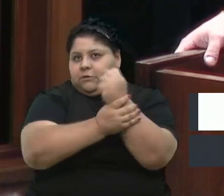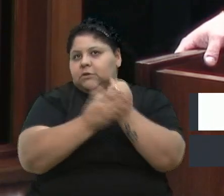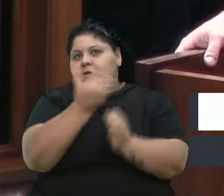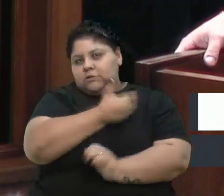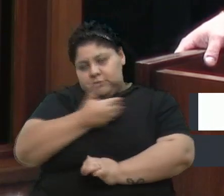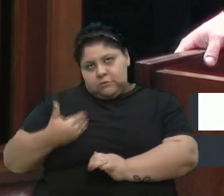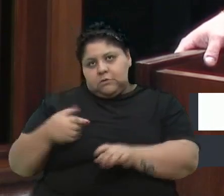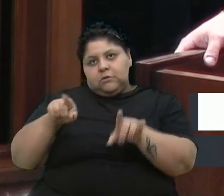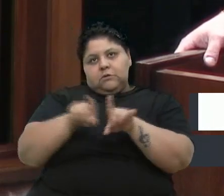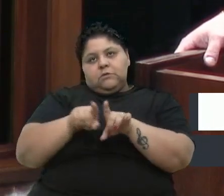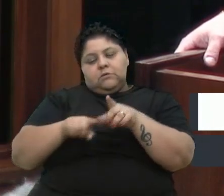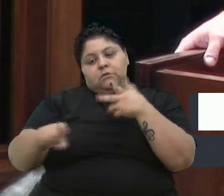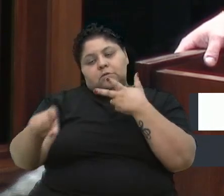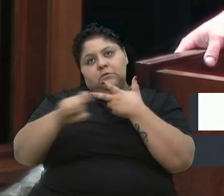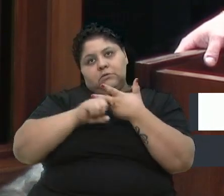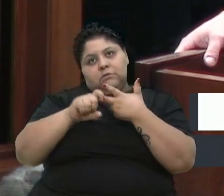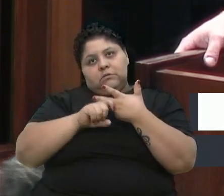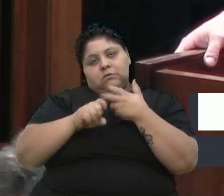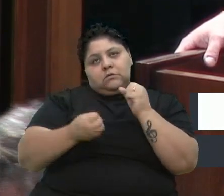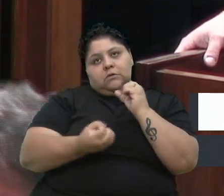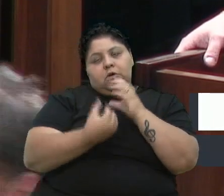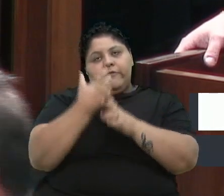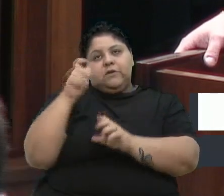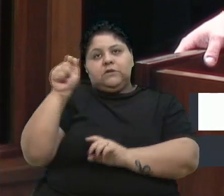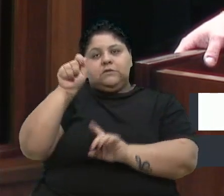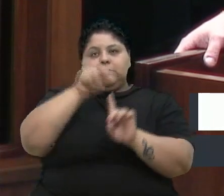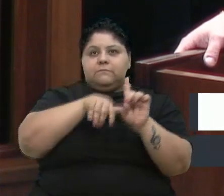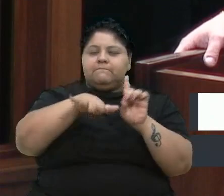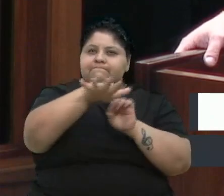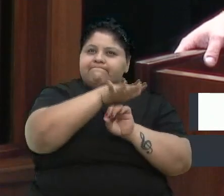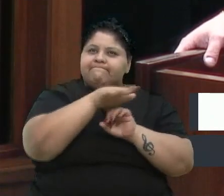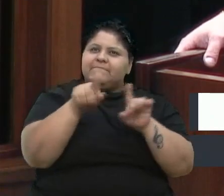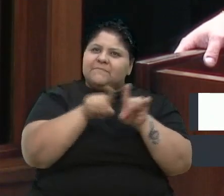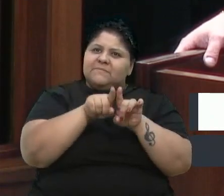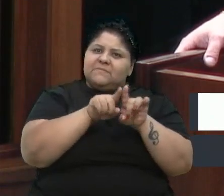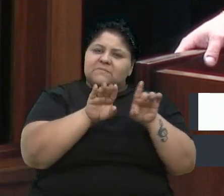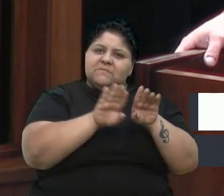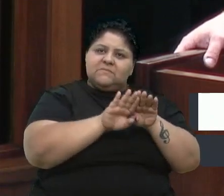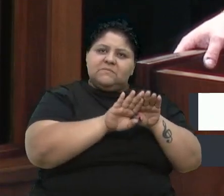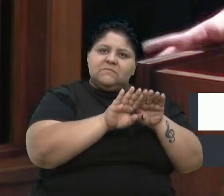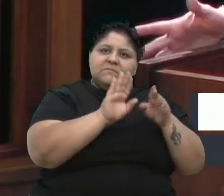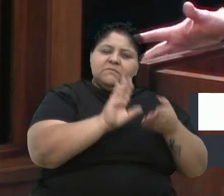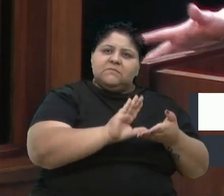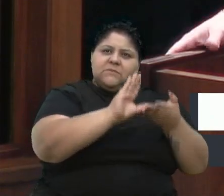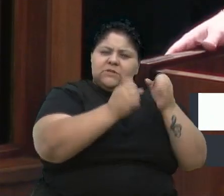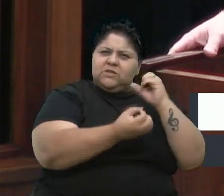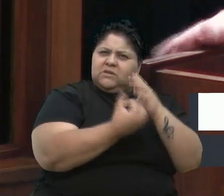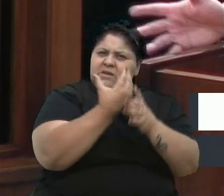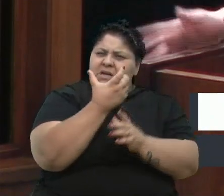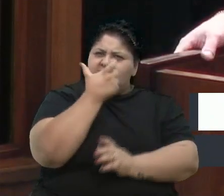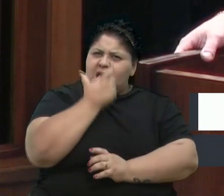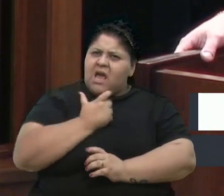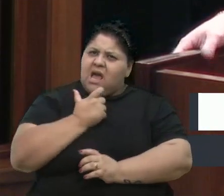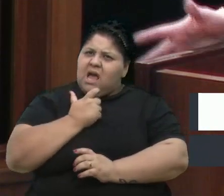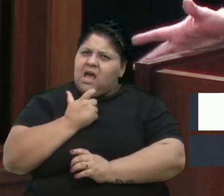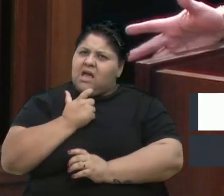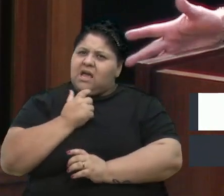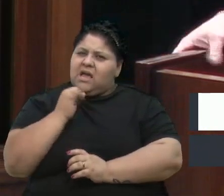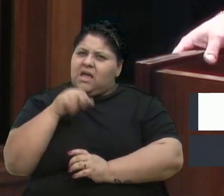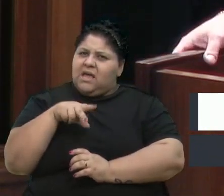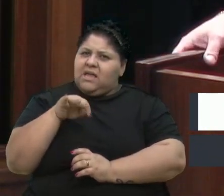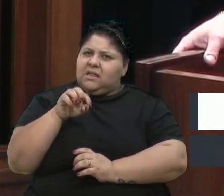também o Executivo, a Fundação de Assistência Social. Tem um comitê também que foi criado recentemente, se eu não me engano, é um comitê intersetorial, que